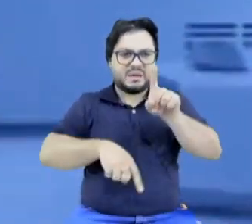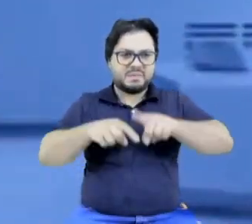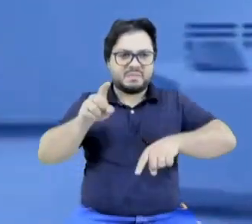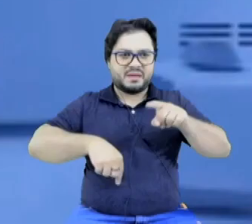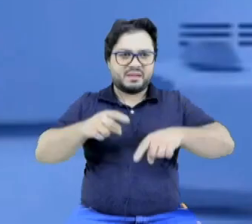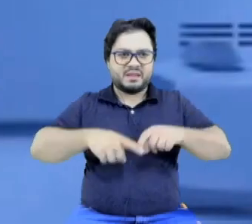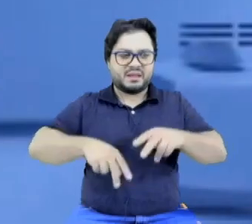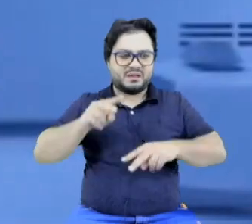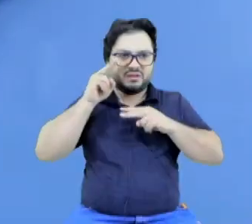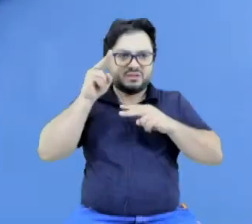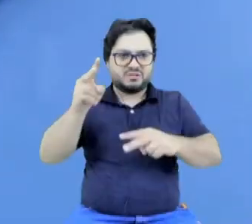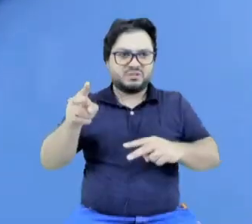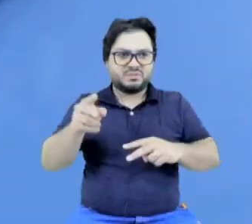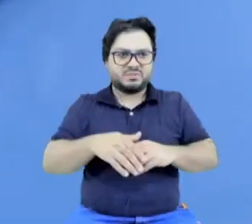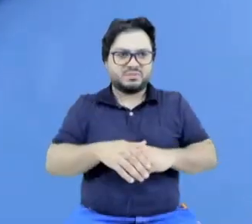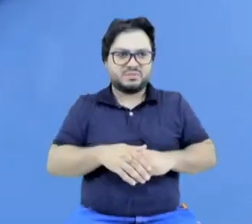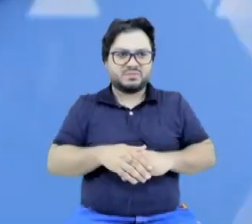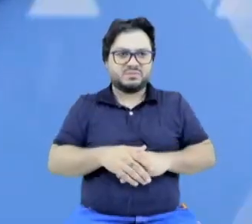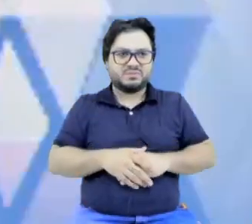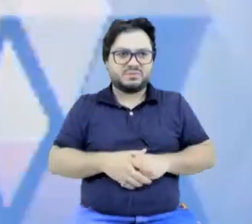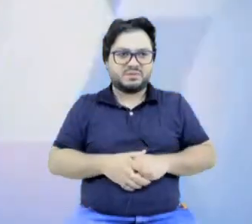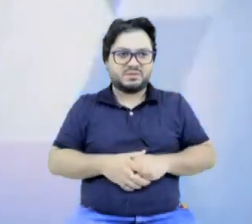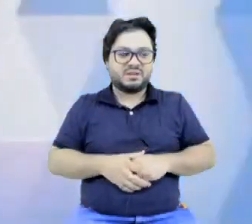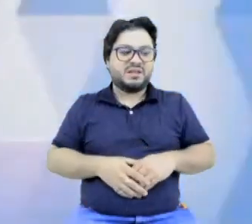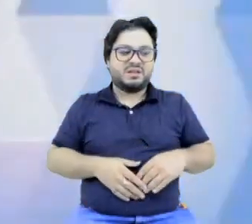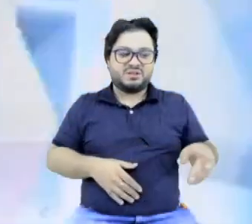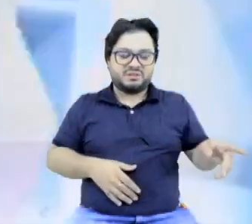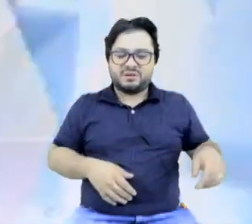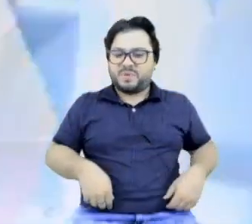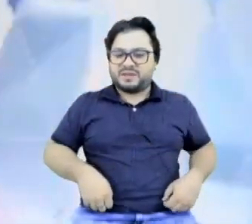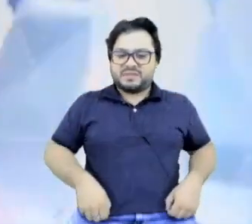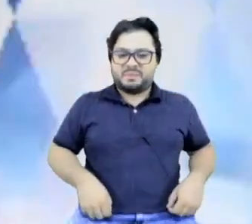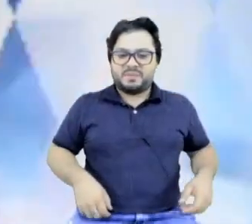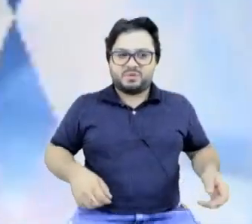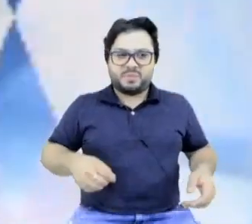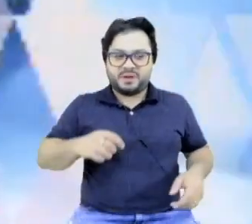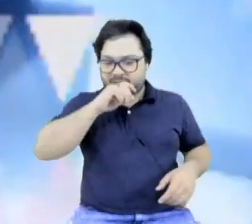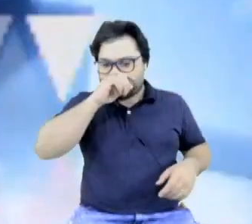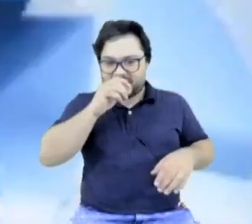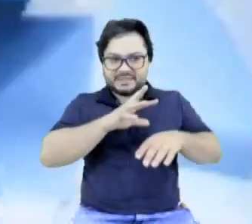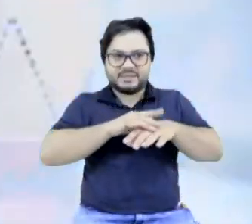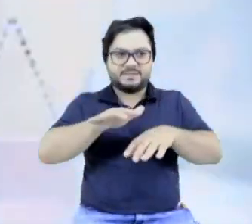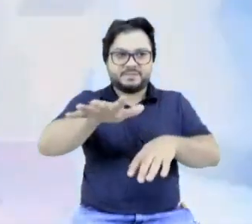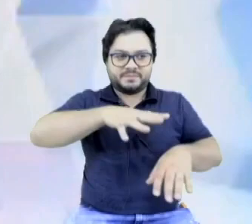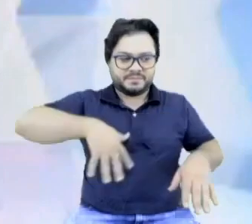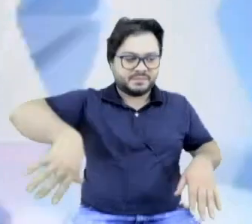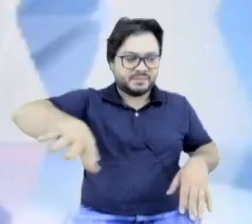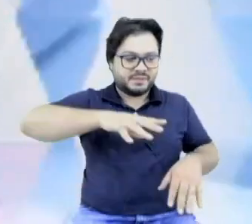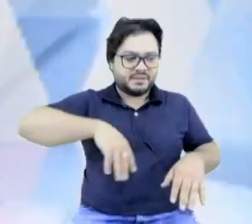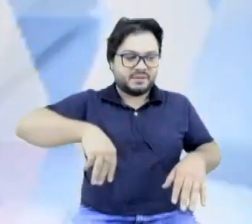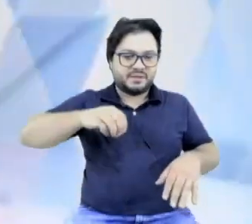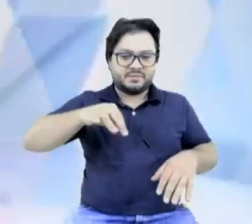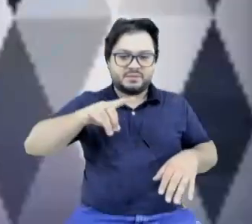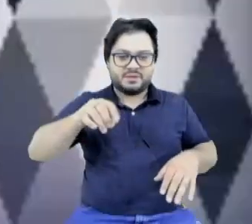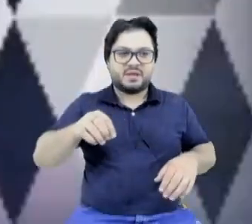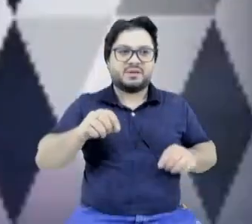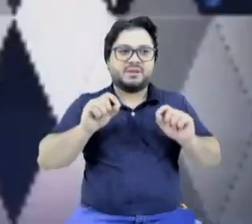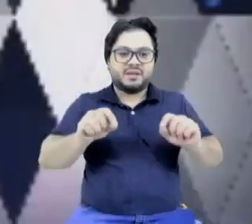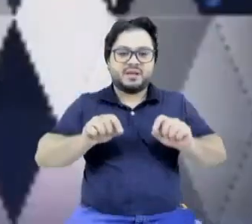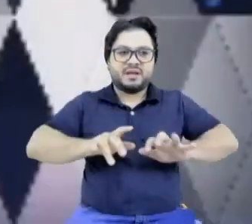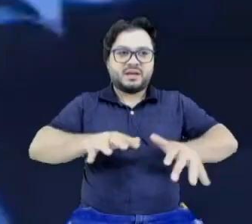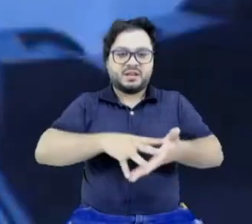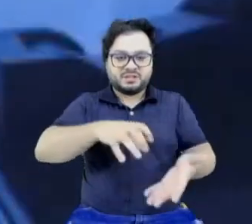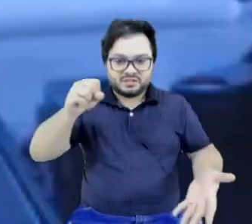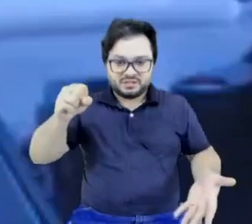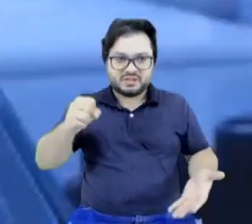para serviços de patologia cirúrgica, citopatologia e patologia molecular. A digitalização